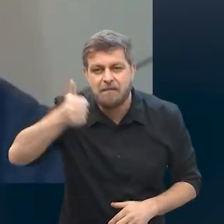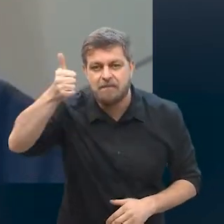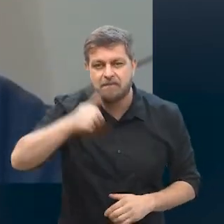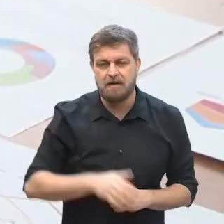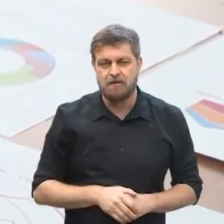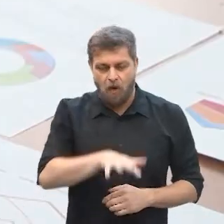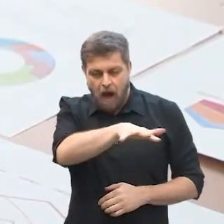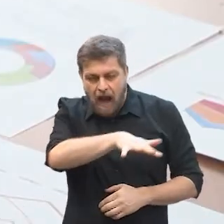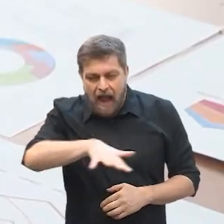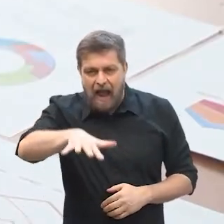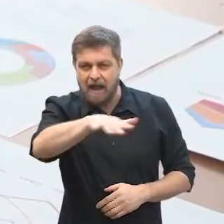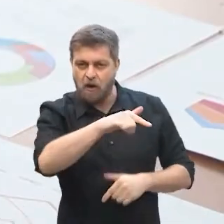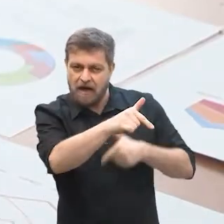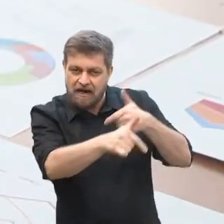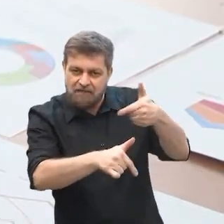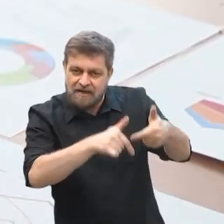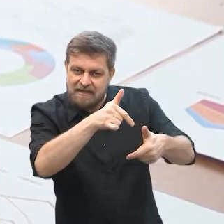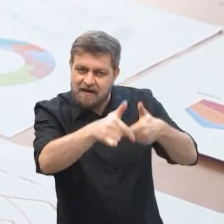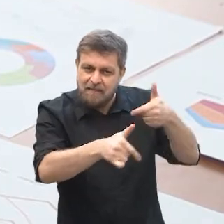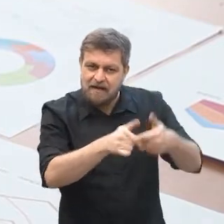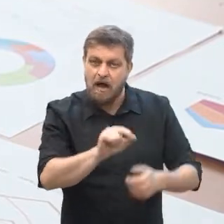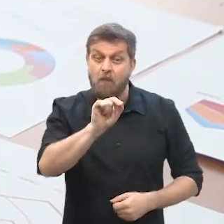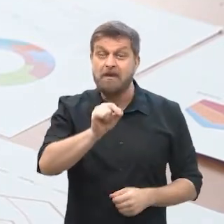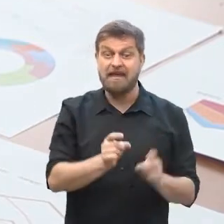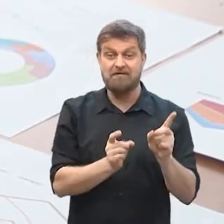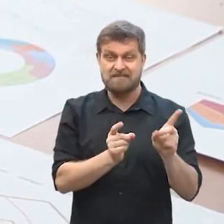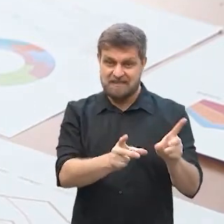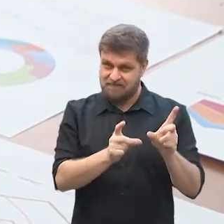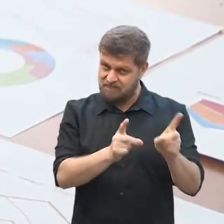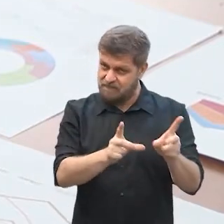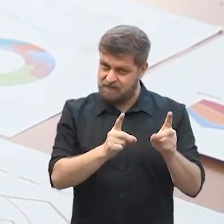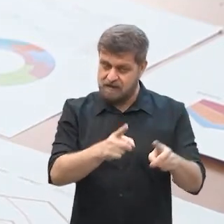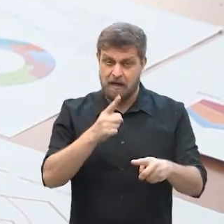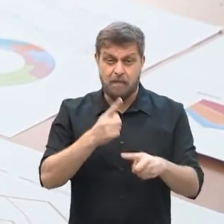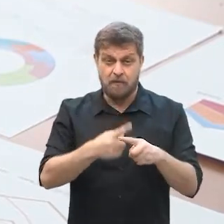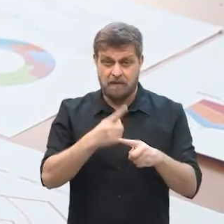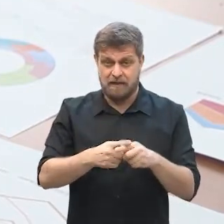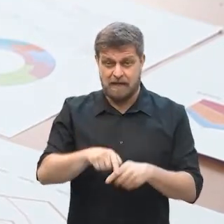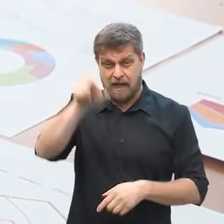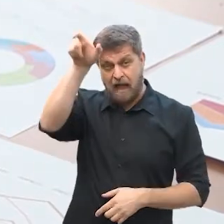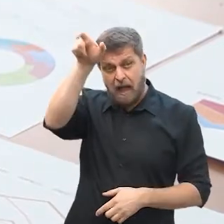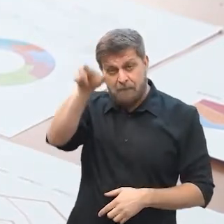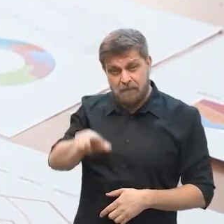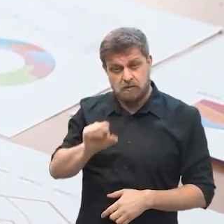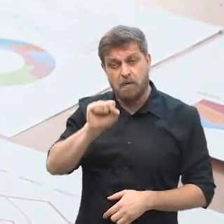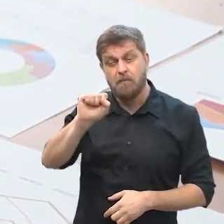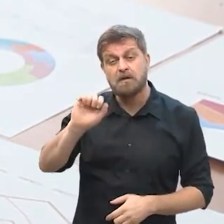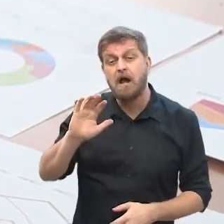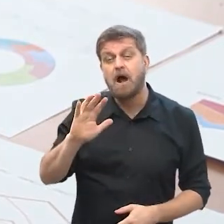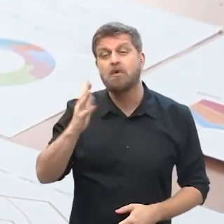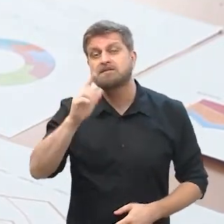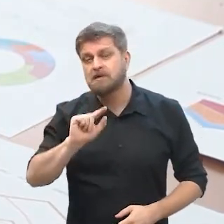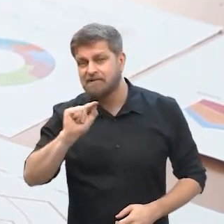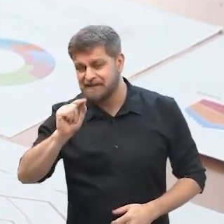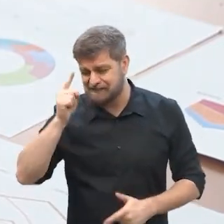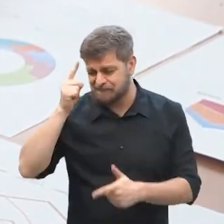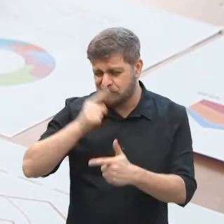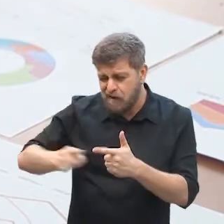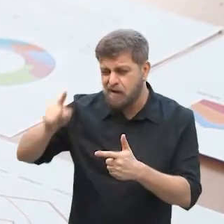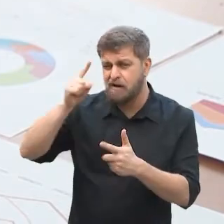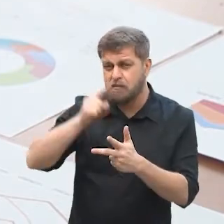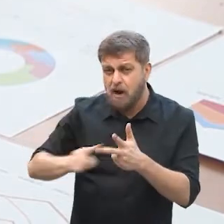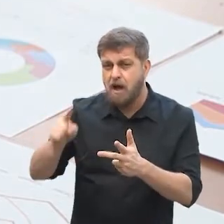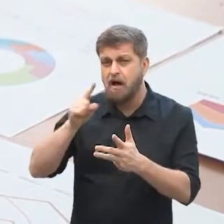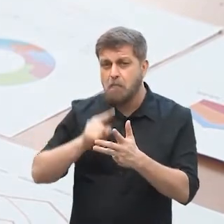teu negócio, a respeito do teu mercado, porque senão a pessoa de fato pode ter grandes